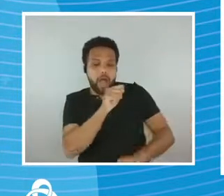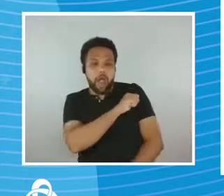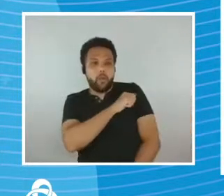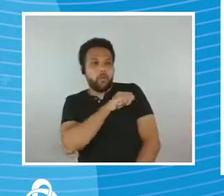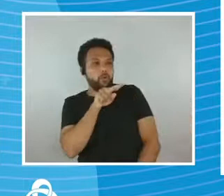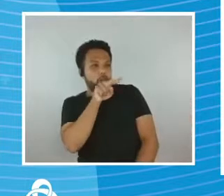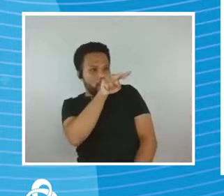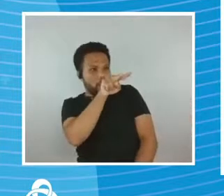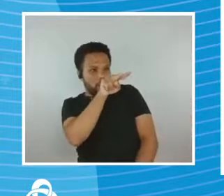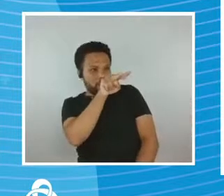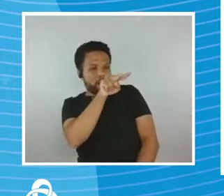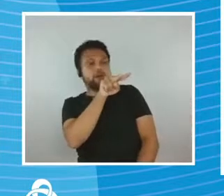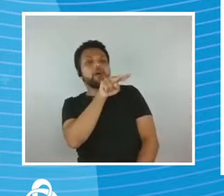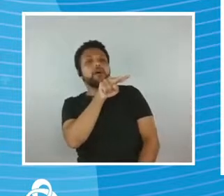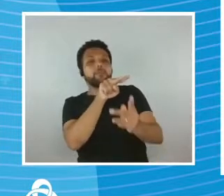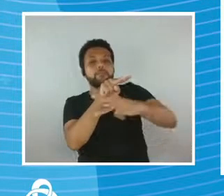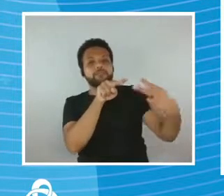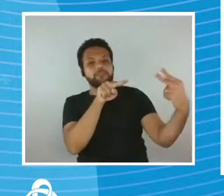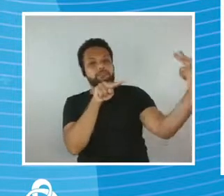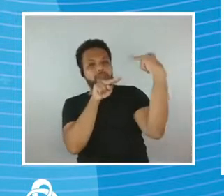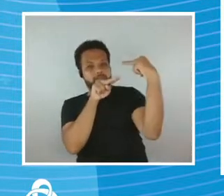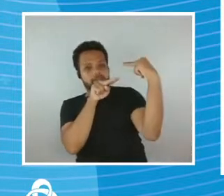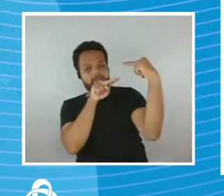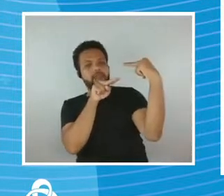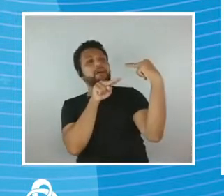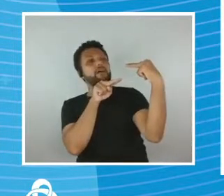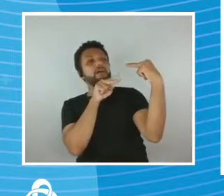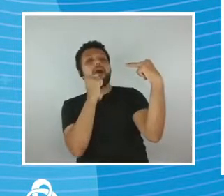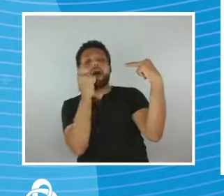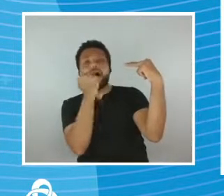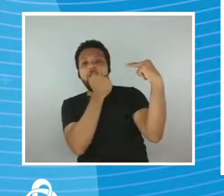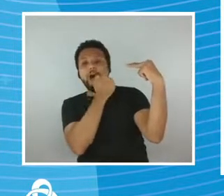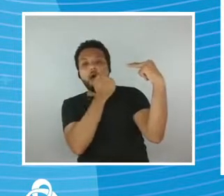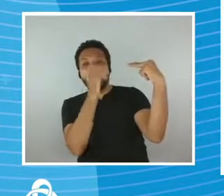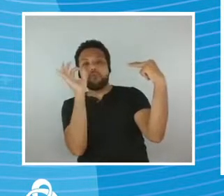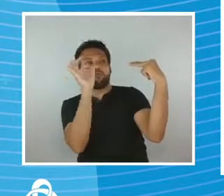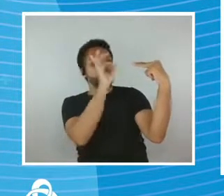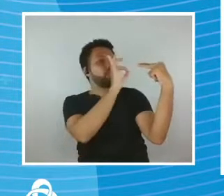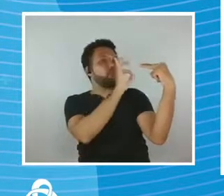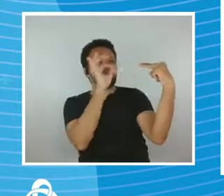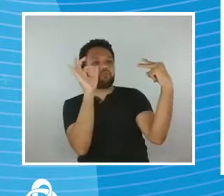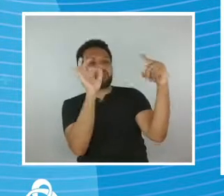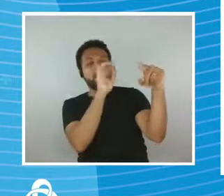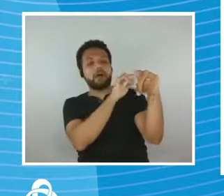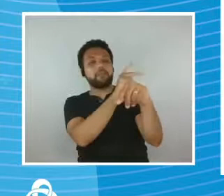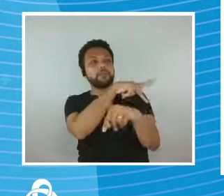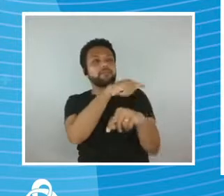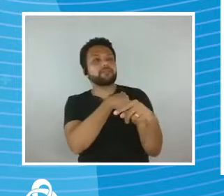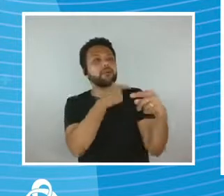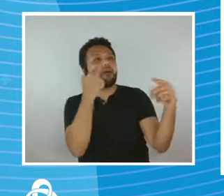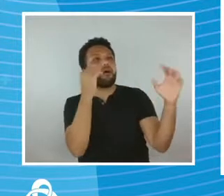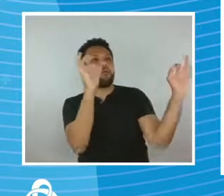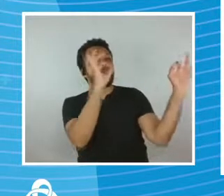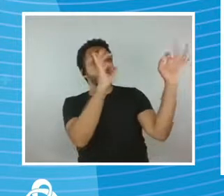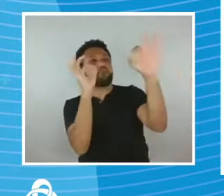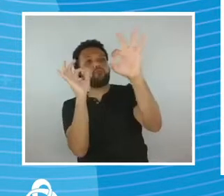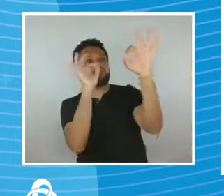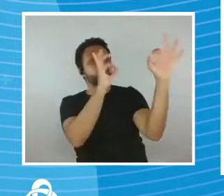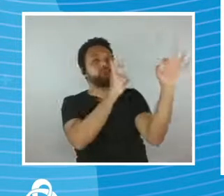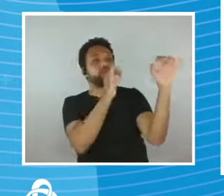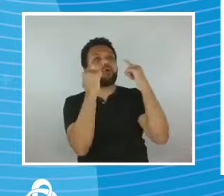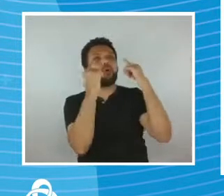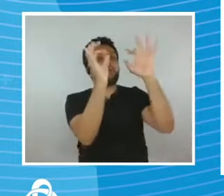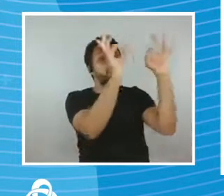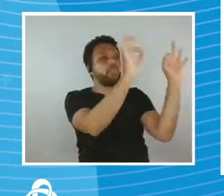dos olhos. Então, esse círculo verde, prestem atenção nele, ele vai se deslocar mostrando para onde o